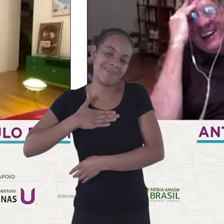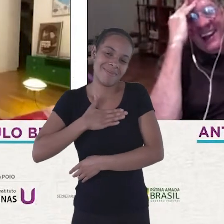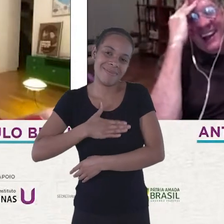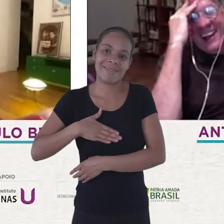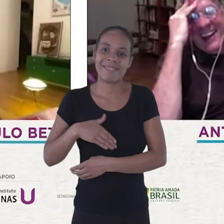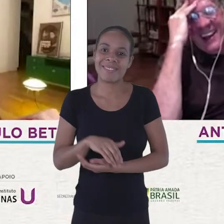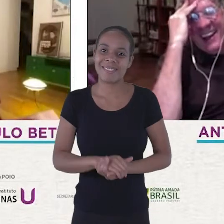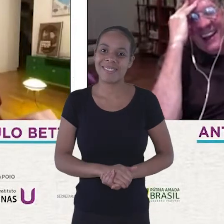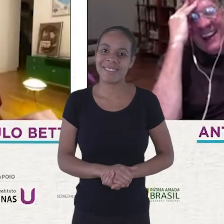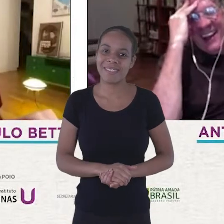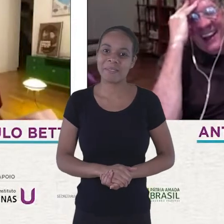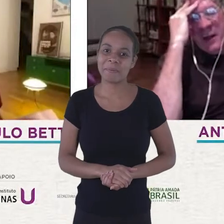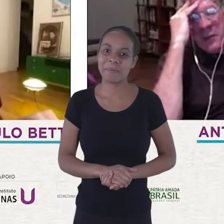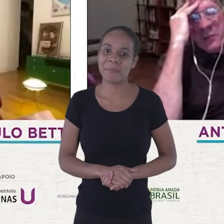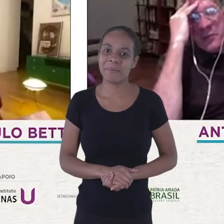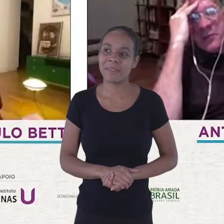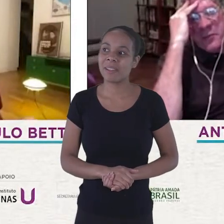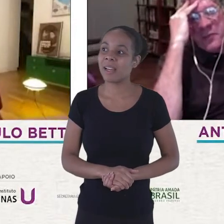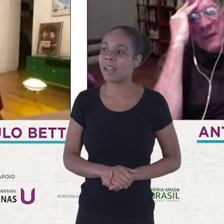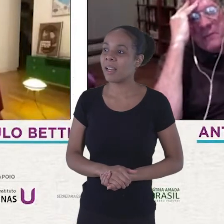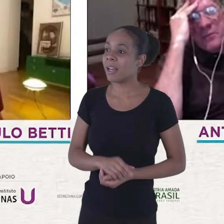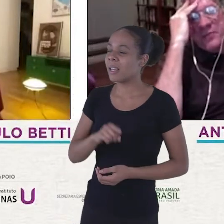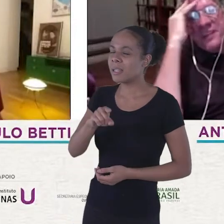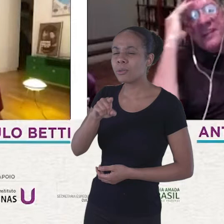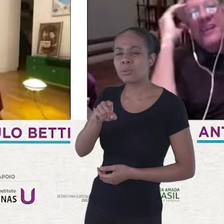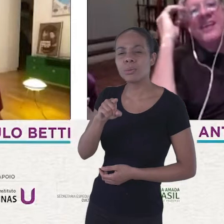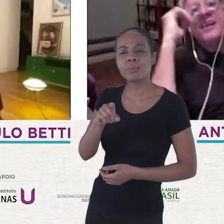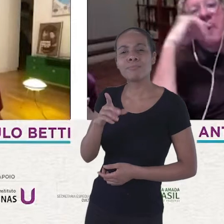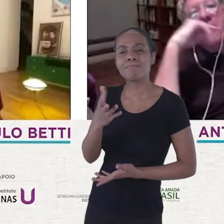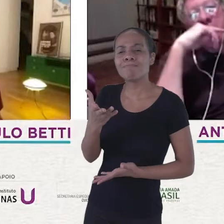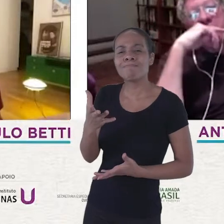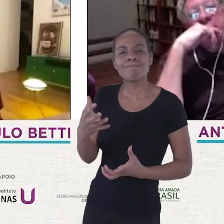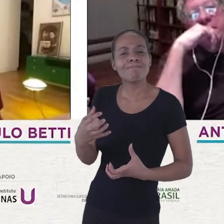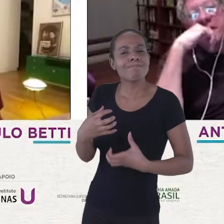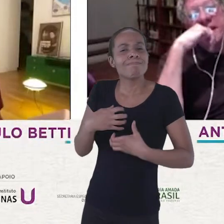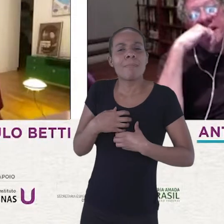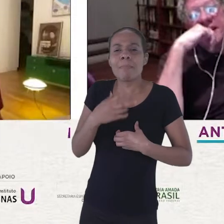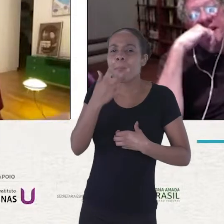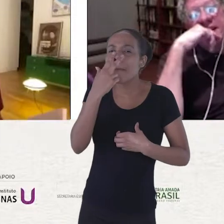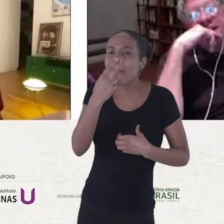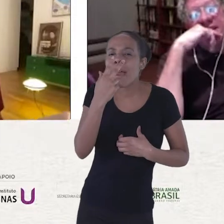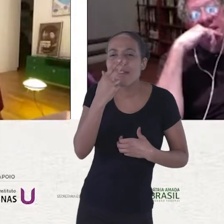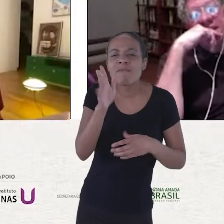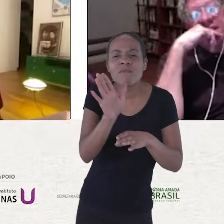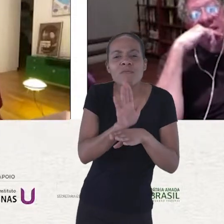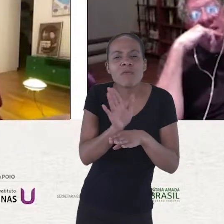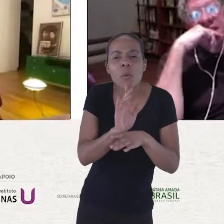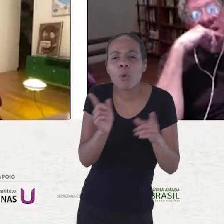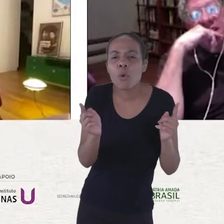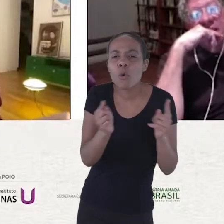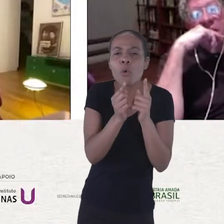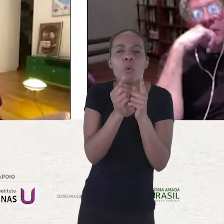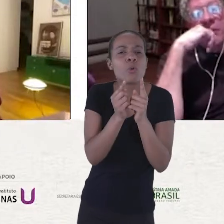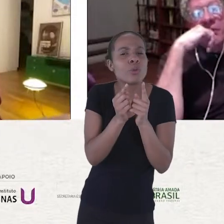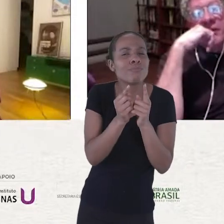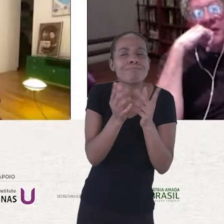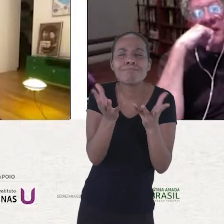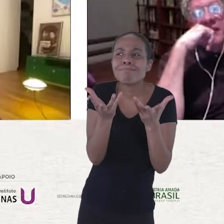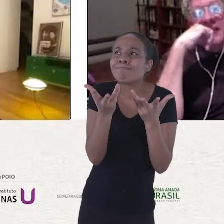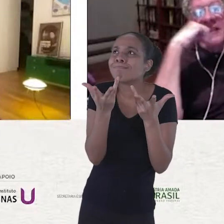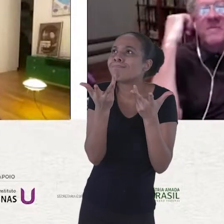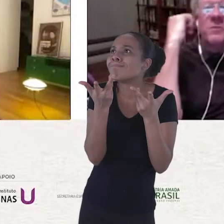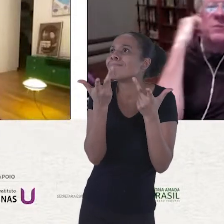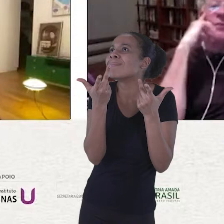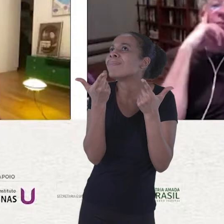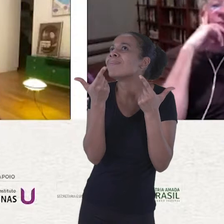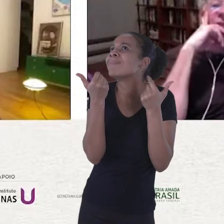Cai dentro da... Aquilo dá um curta sensacional, né? De suspense, né? E com uma manga, né?